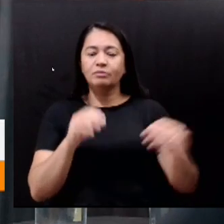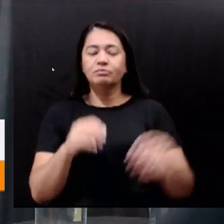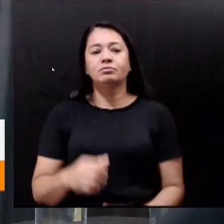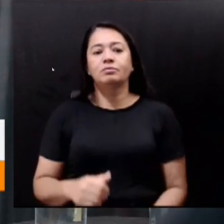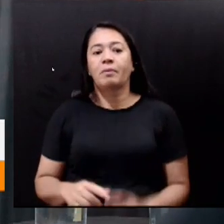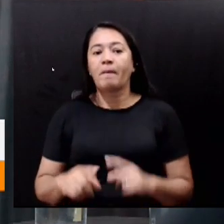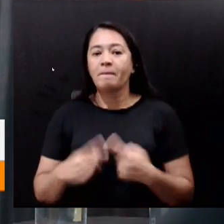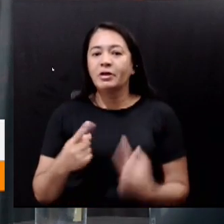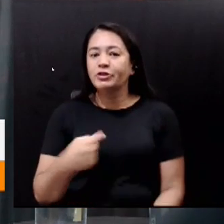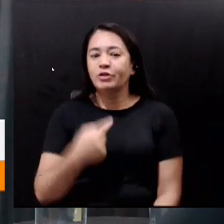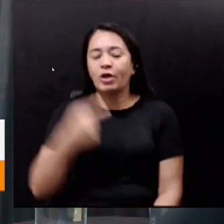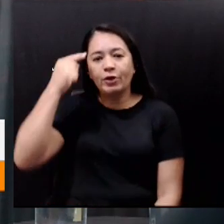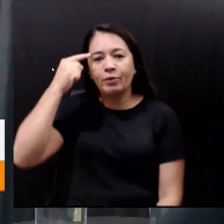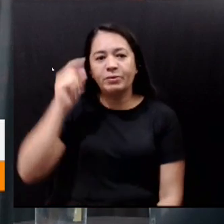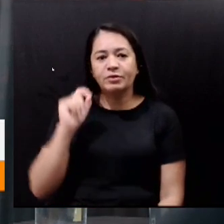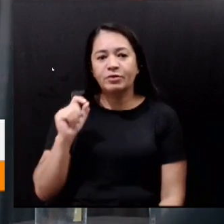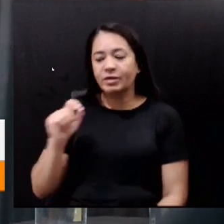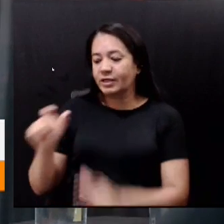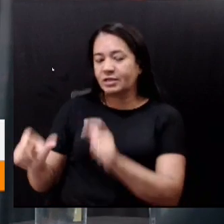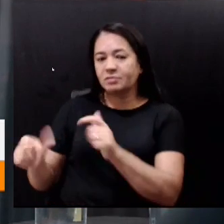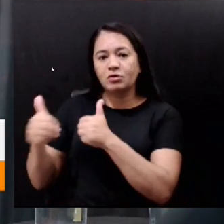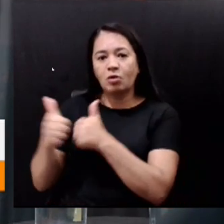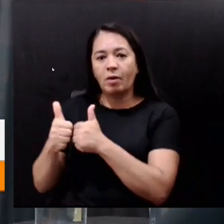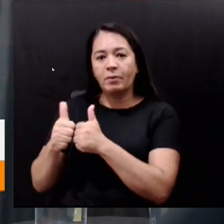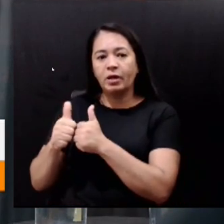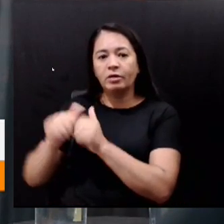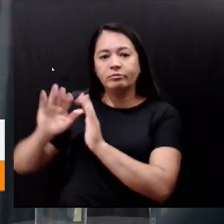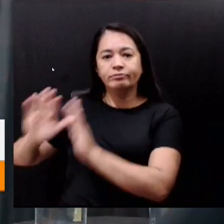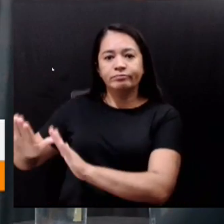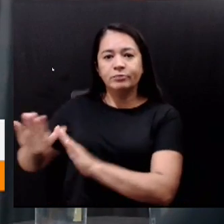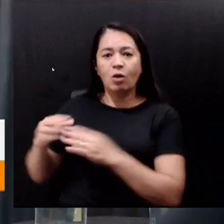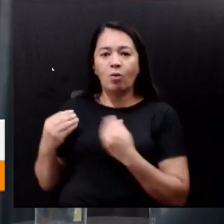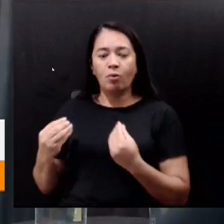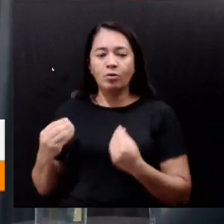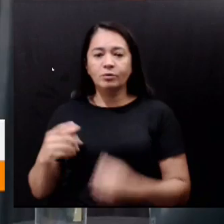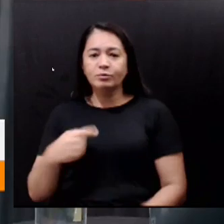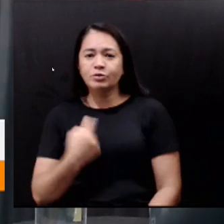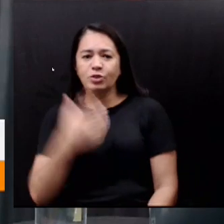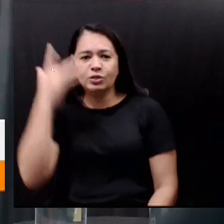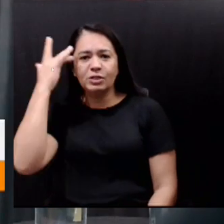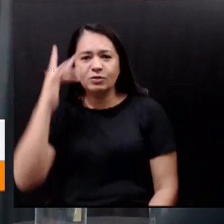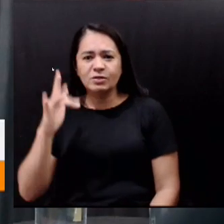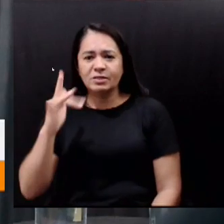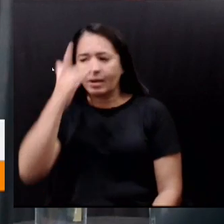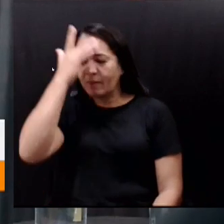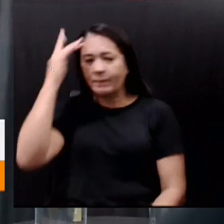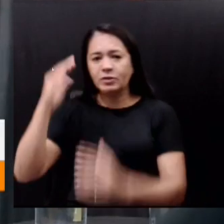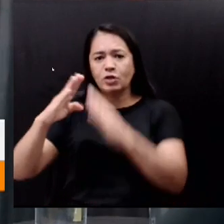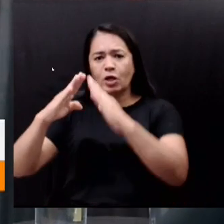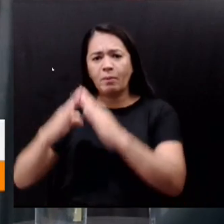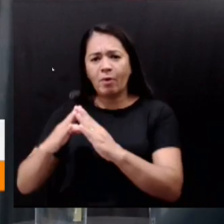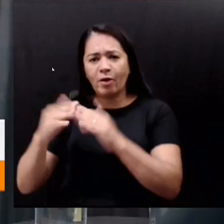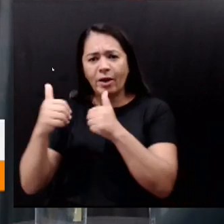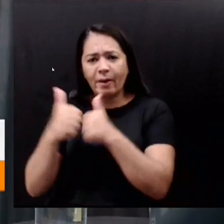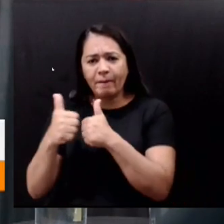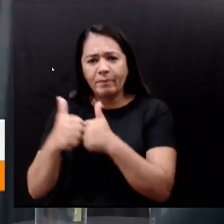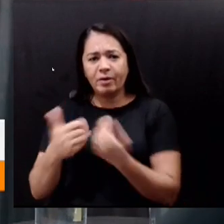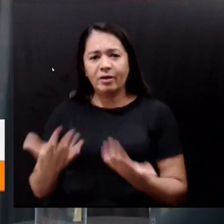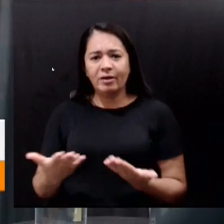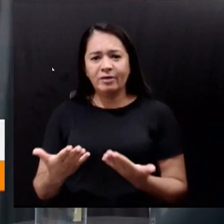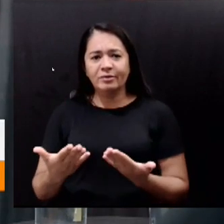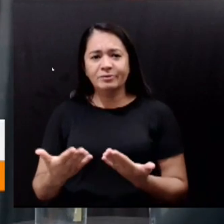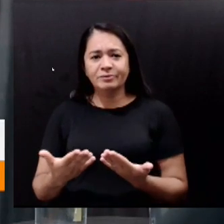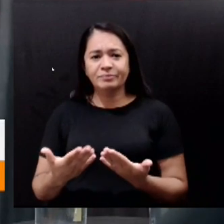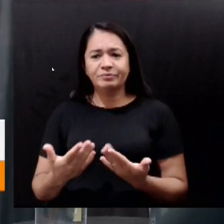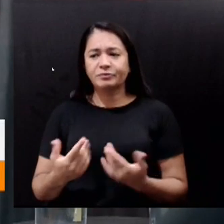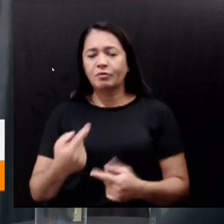isso distanciaria as pessoas próximas, né? E aí a gente não saber quem está do nosso lado ou se afastar das pessoas que antes eram, né, amigos,